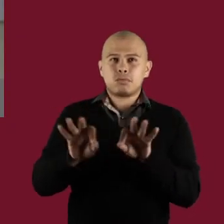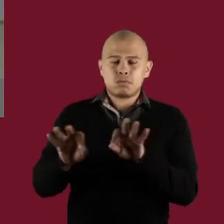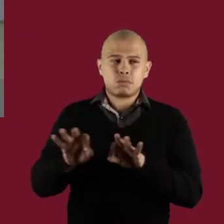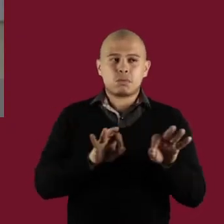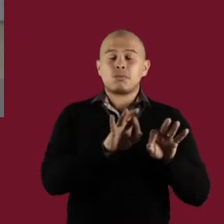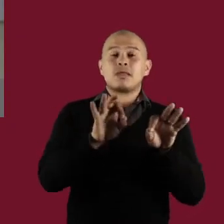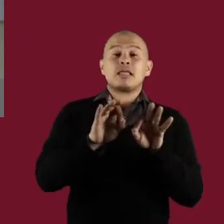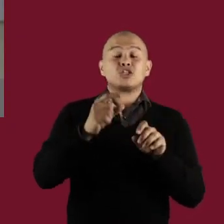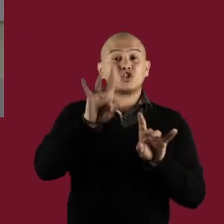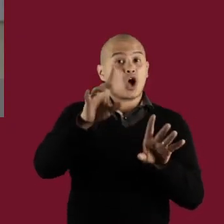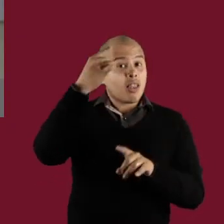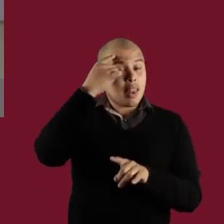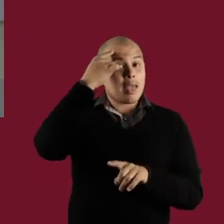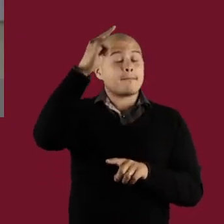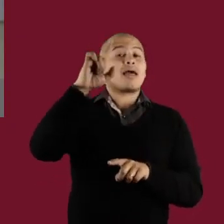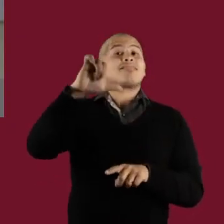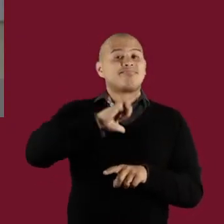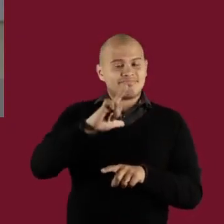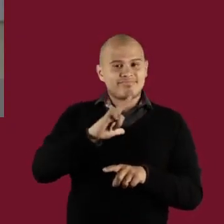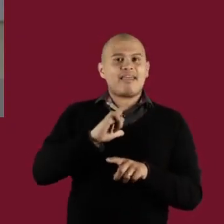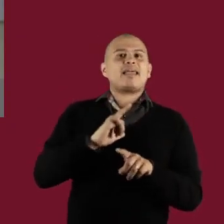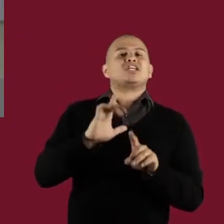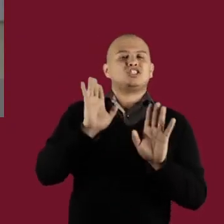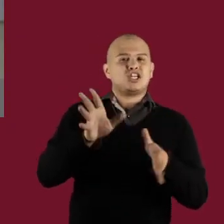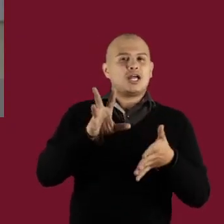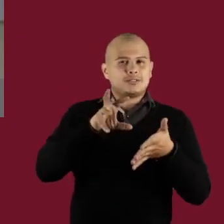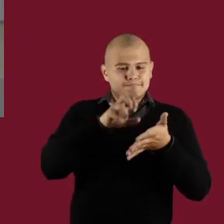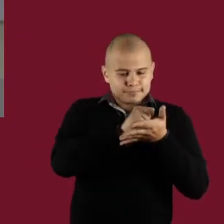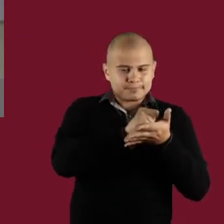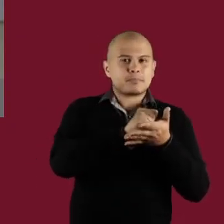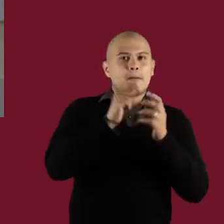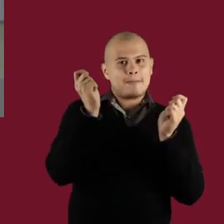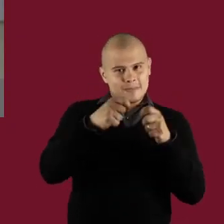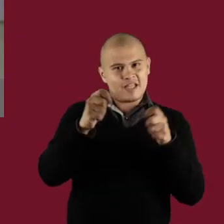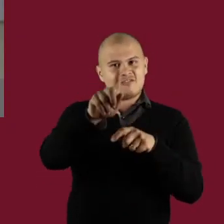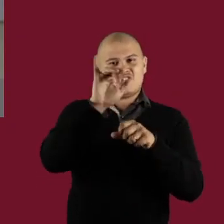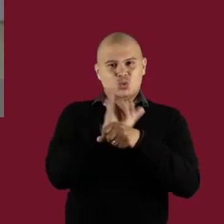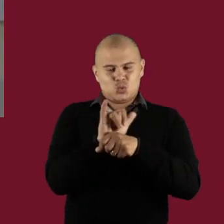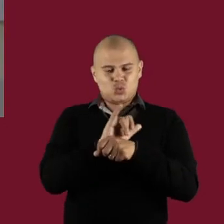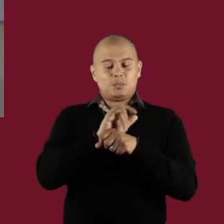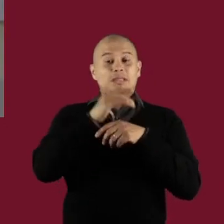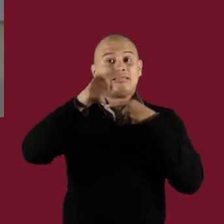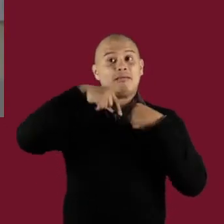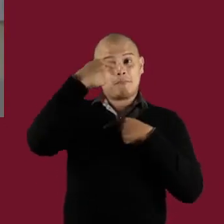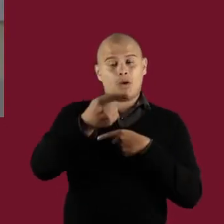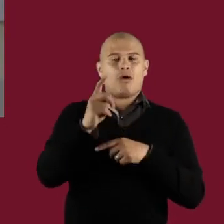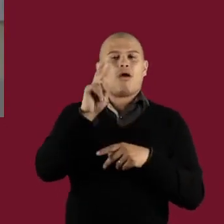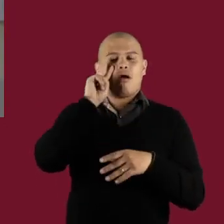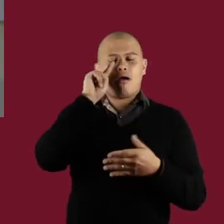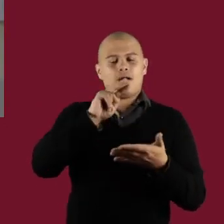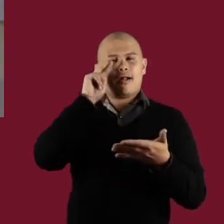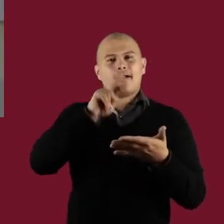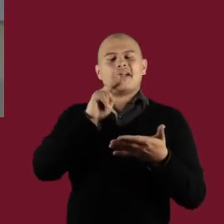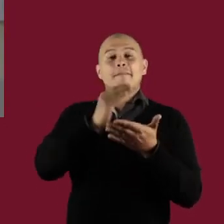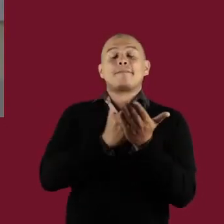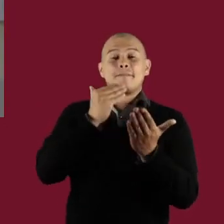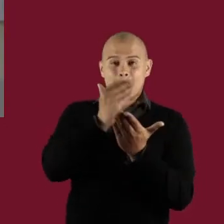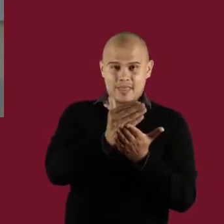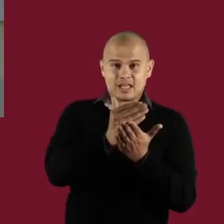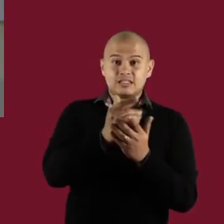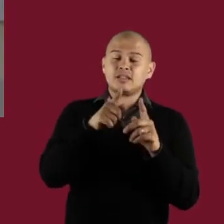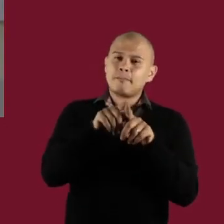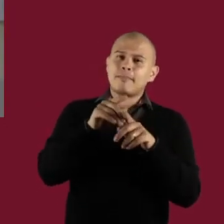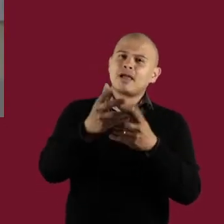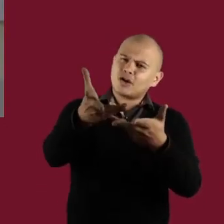fica gravada e permanece disponível no nosso canal, e também convidar vocês todos e todas a acompanhar a programação